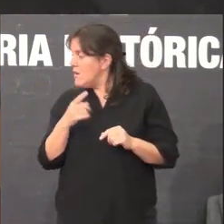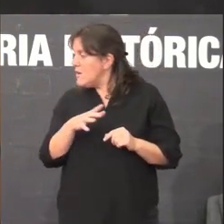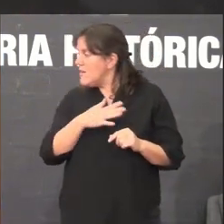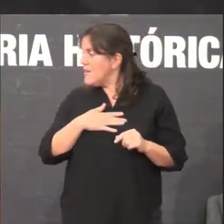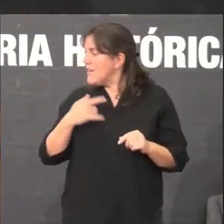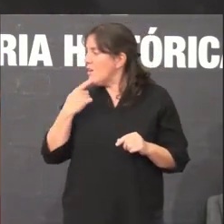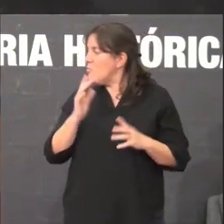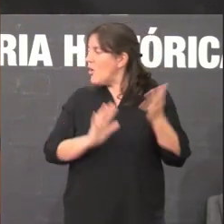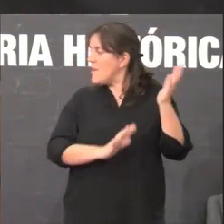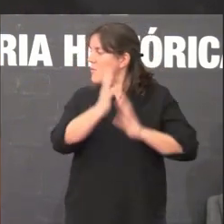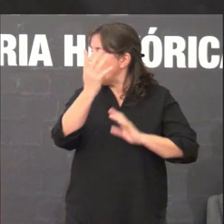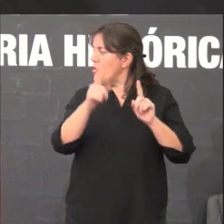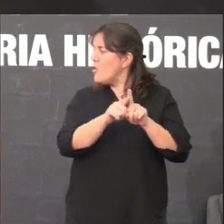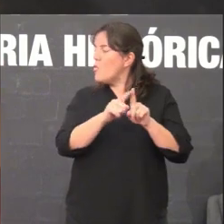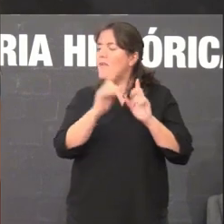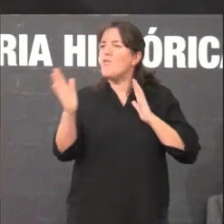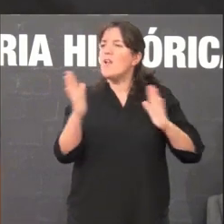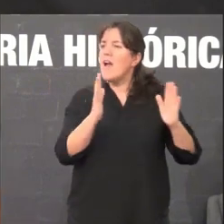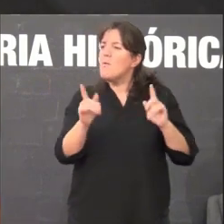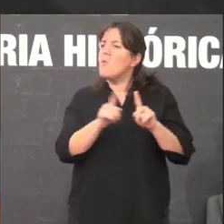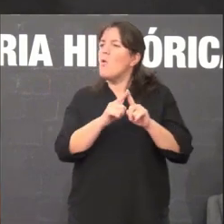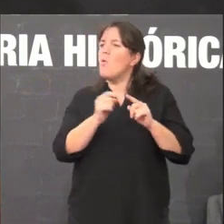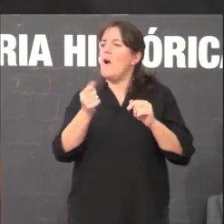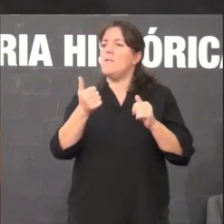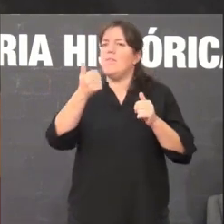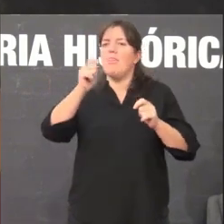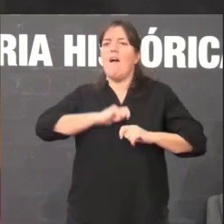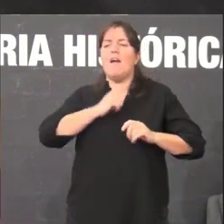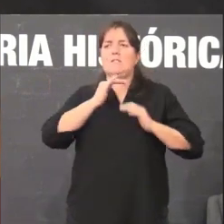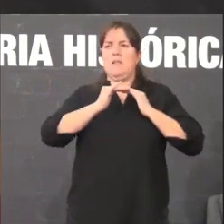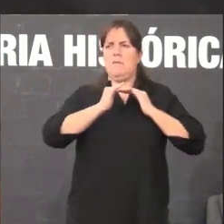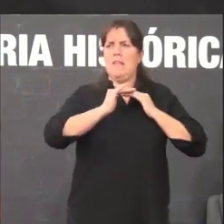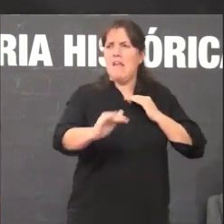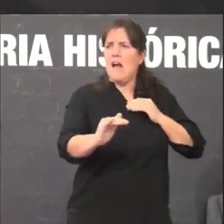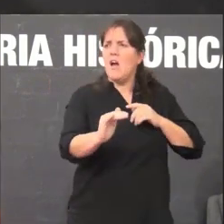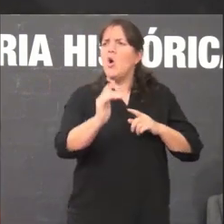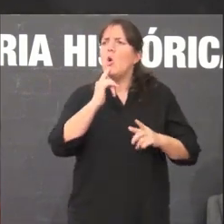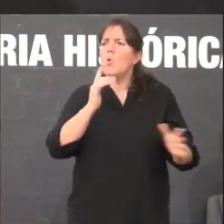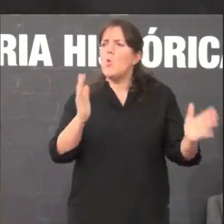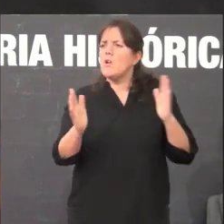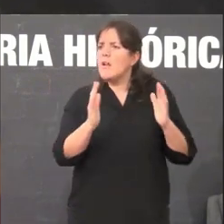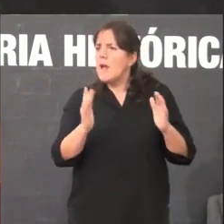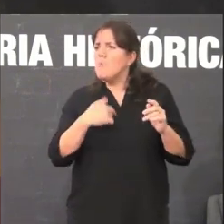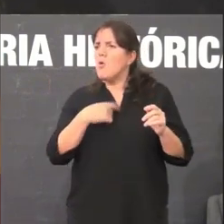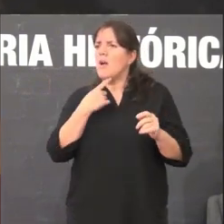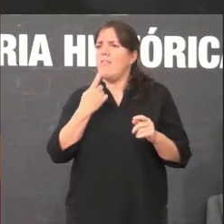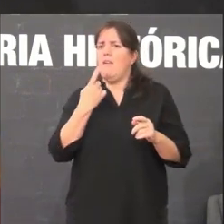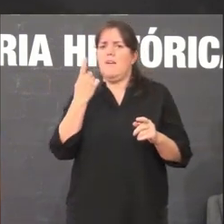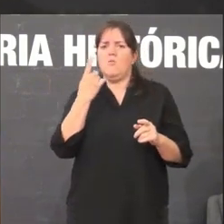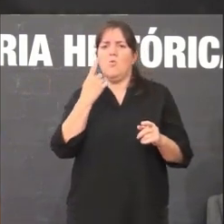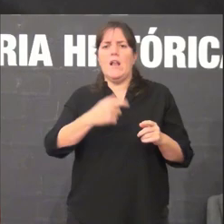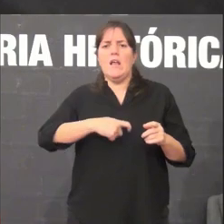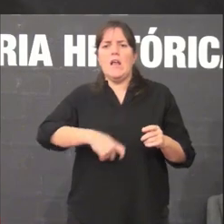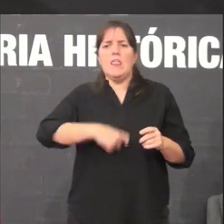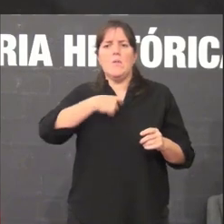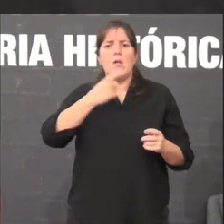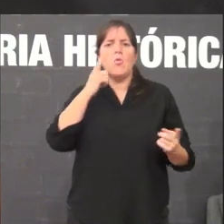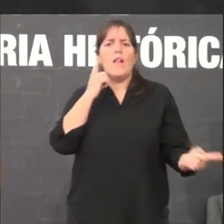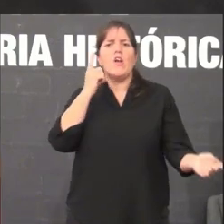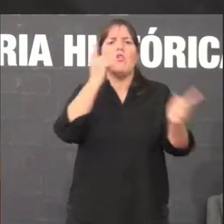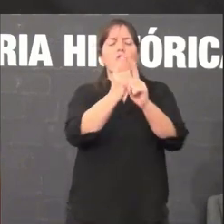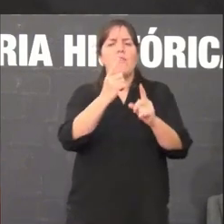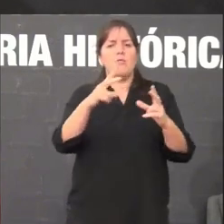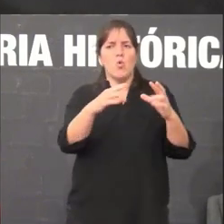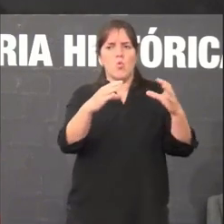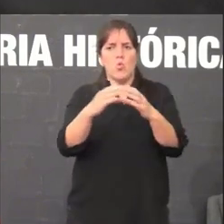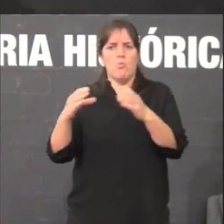que uma revolução foi um tempo de instabilidade, um tempo de quase guerra civil, um tempo de confrontos